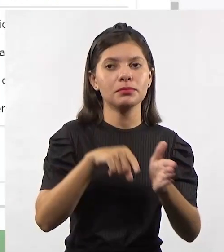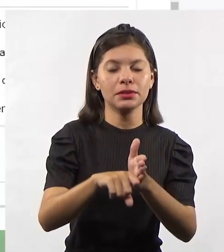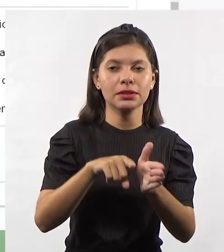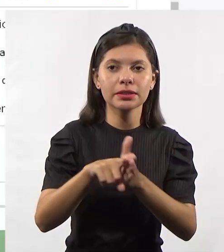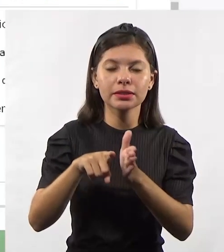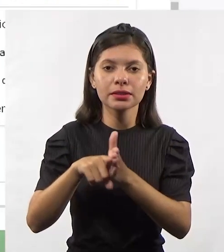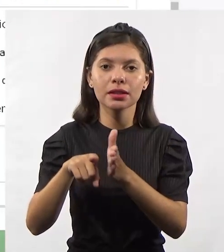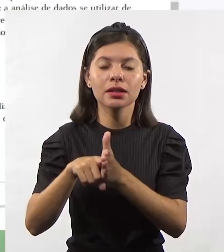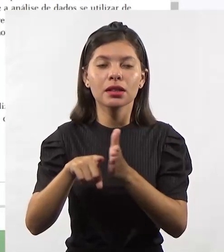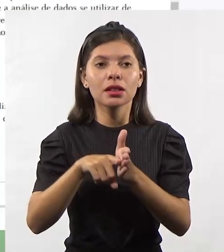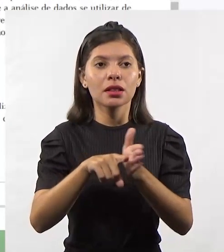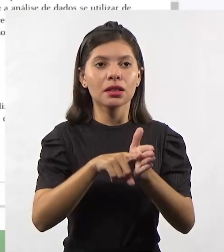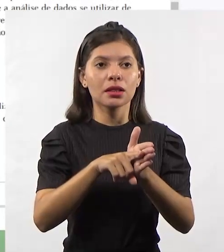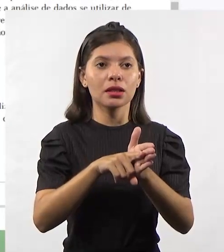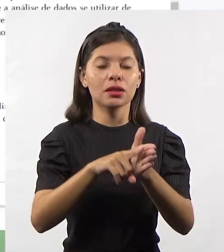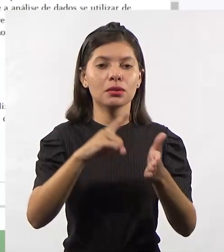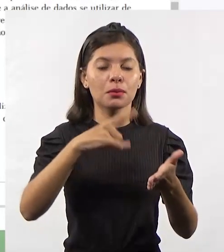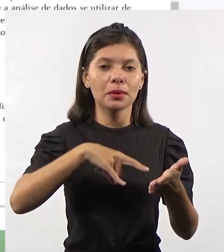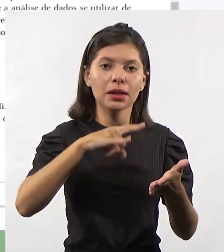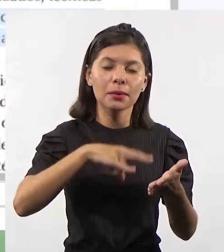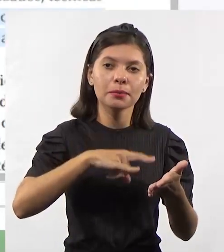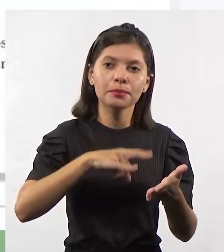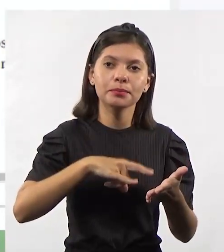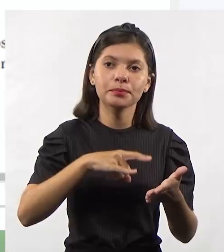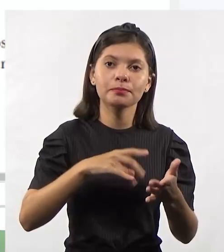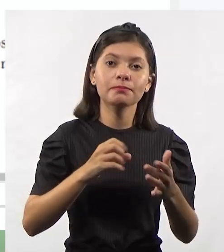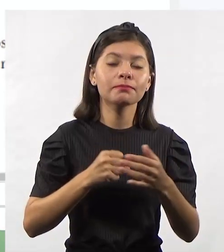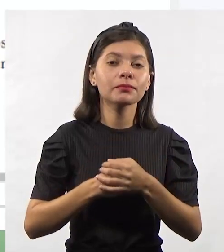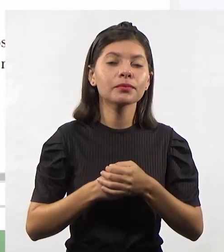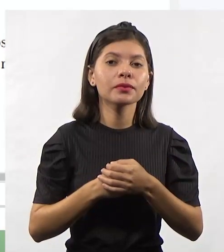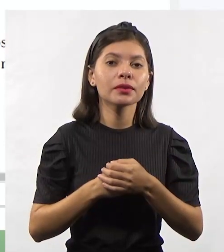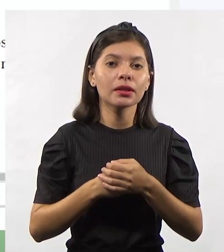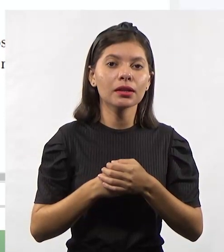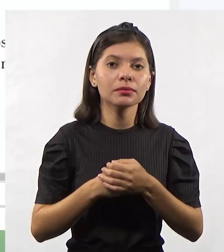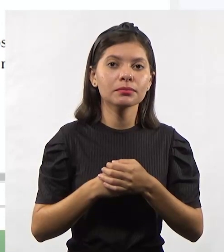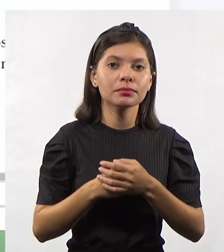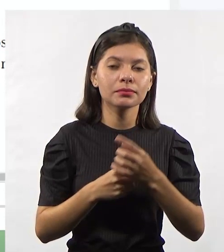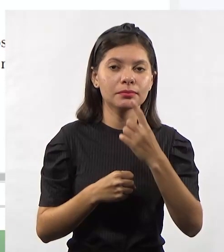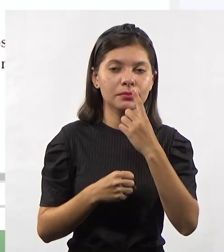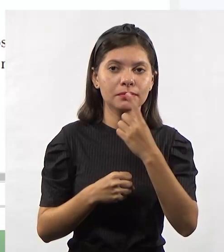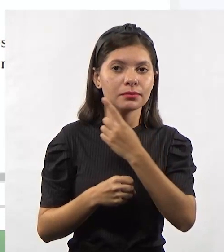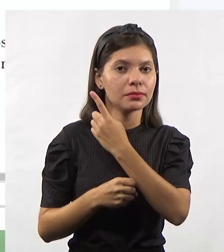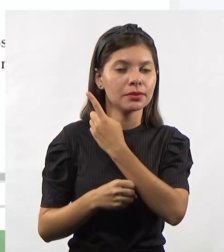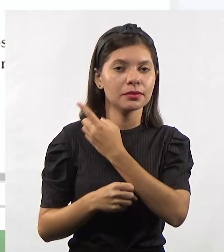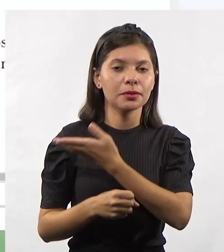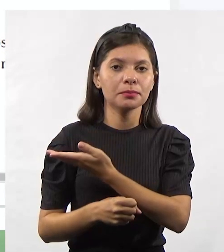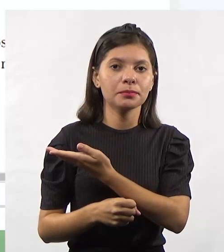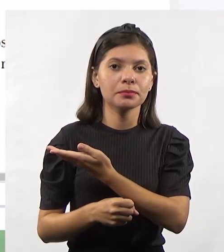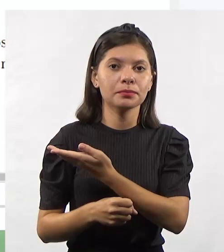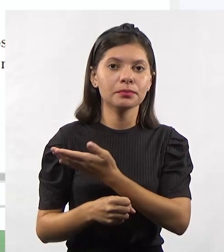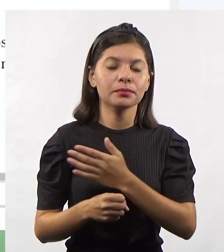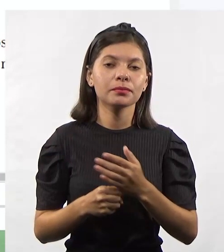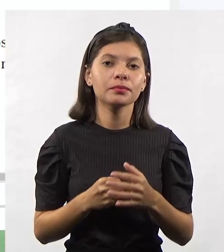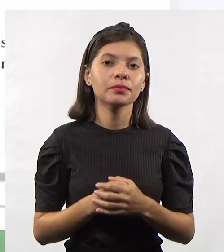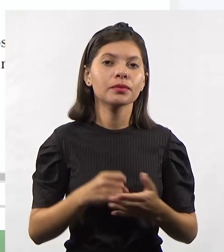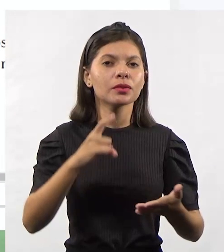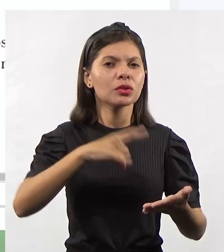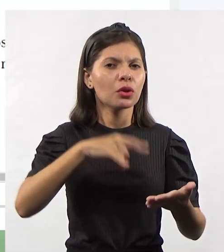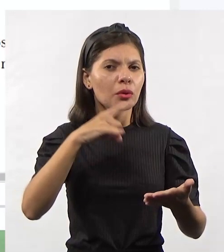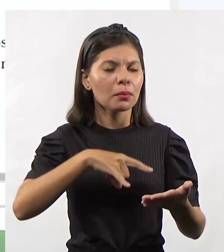documental Deixa eu só ocultar aqui para a gente ver E aí para alguns estudiosos documentos